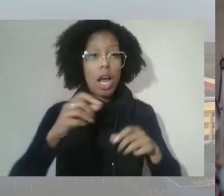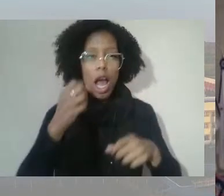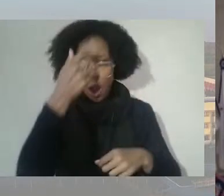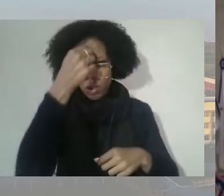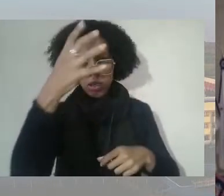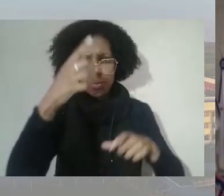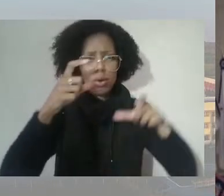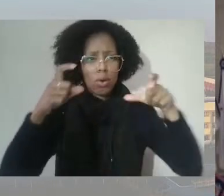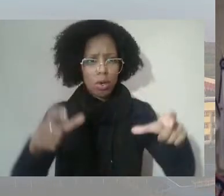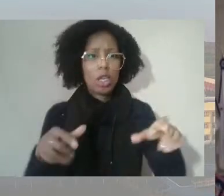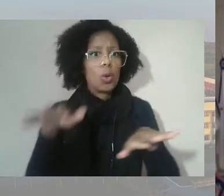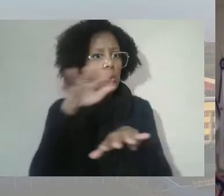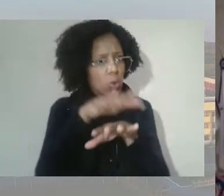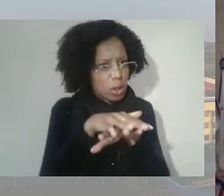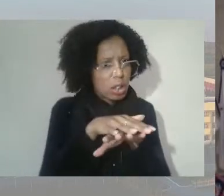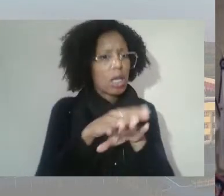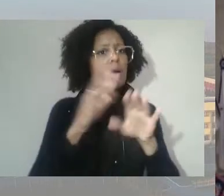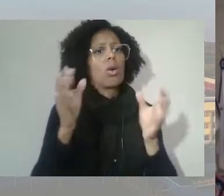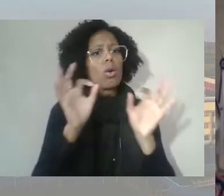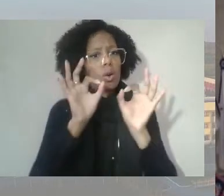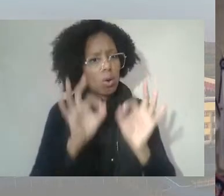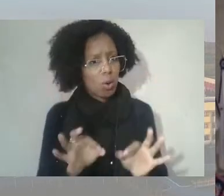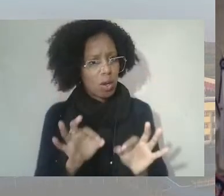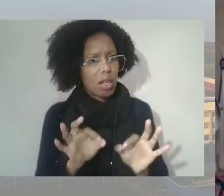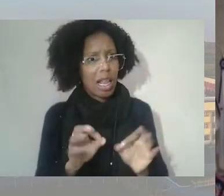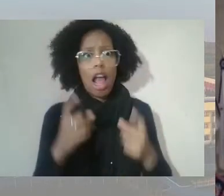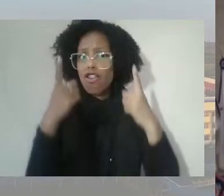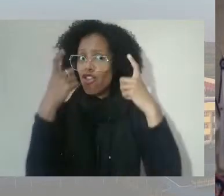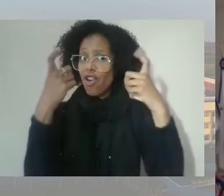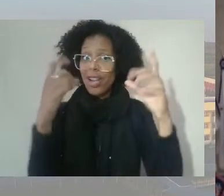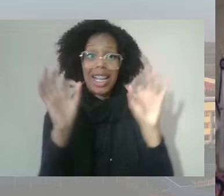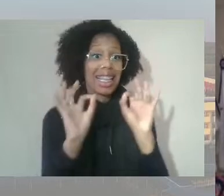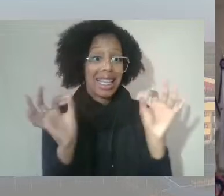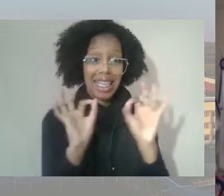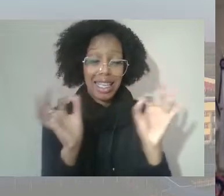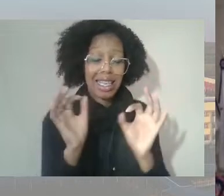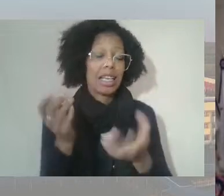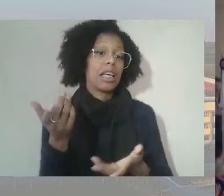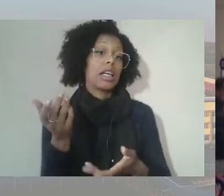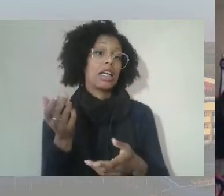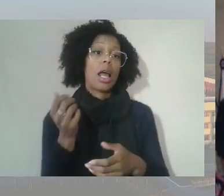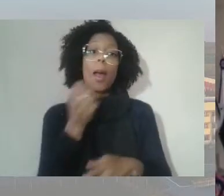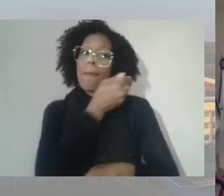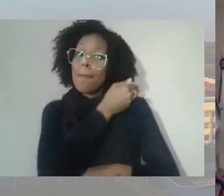inclusivo, democrático, laico, não violento, antirracista,